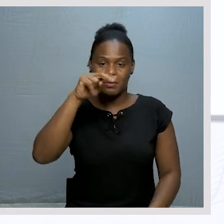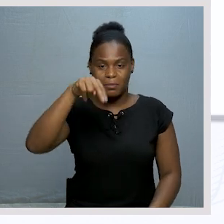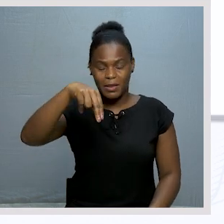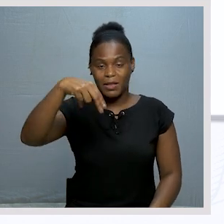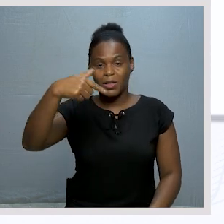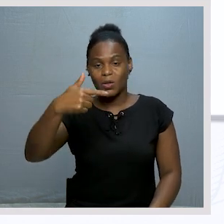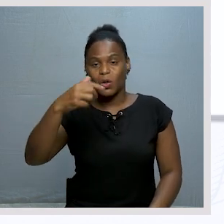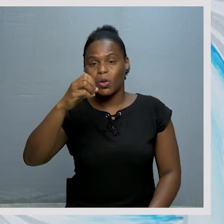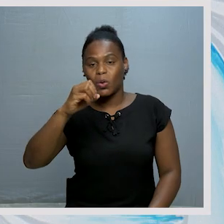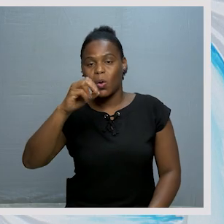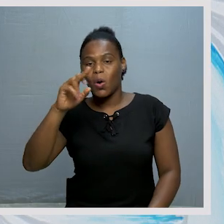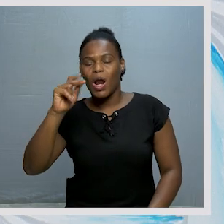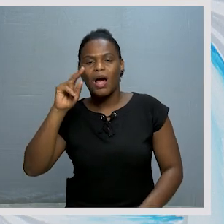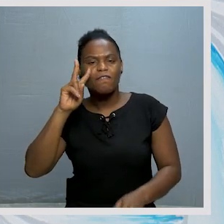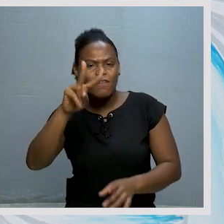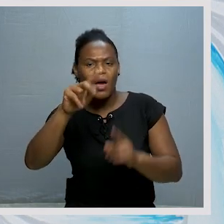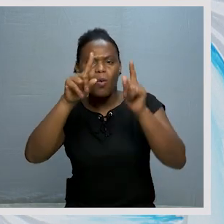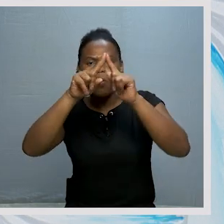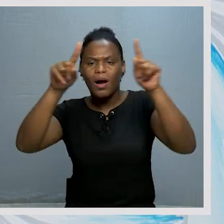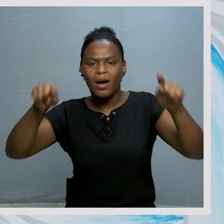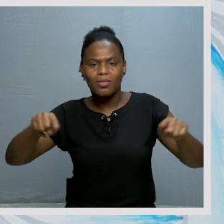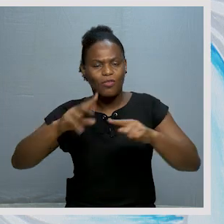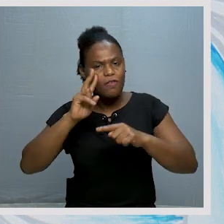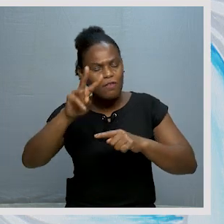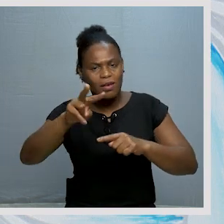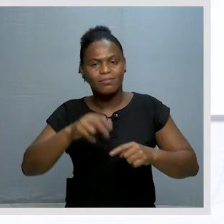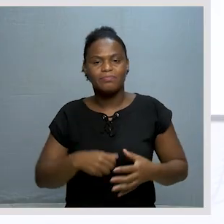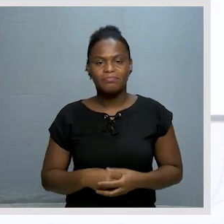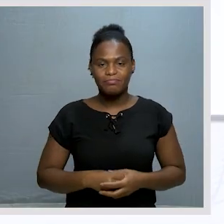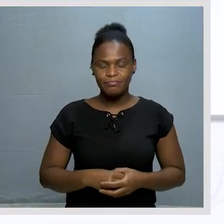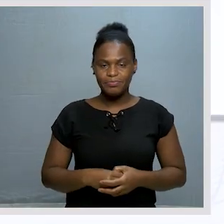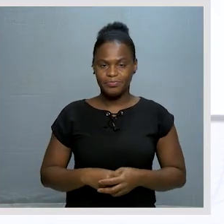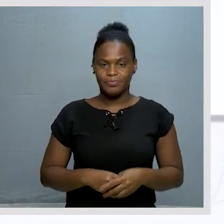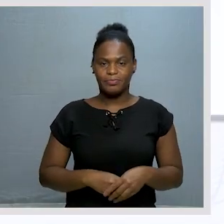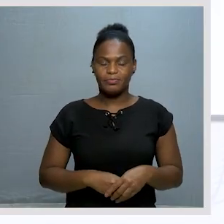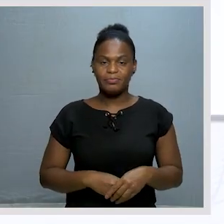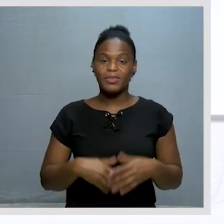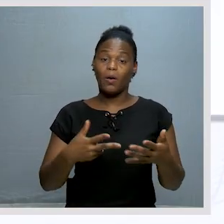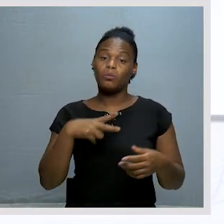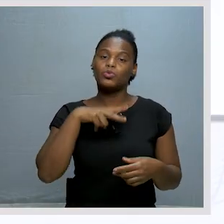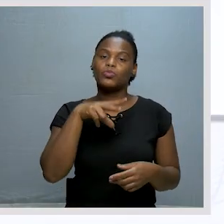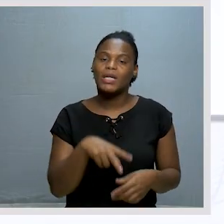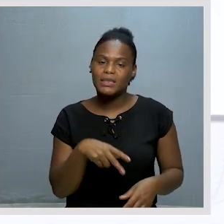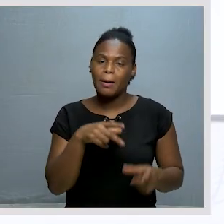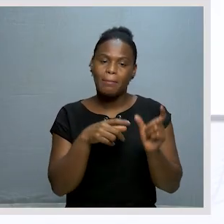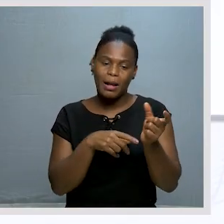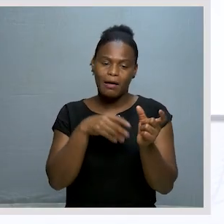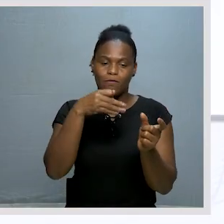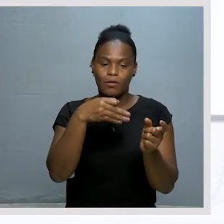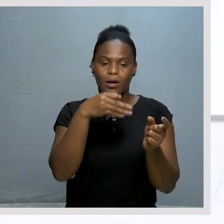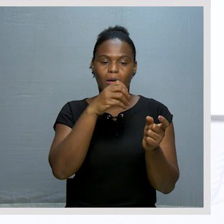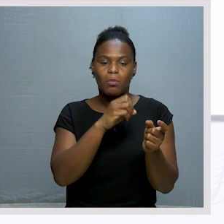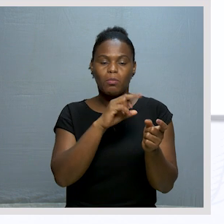A fica pintora. De seguida nós temos português. Termina por um